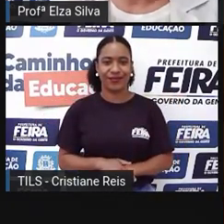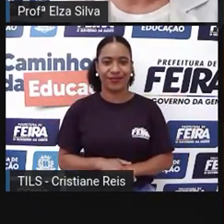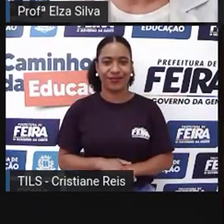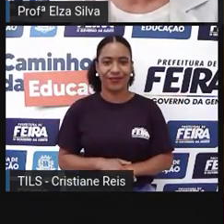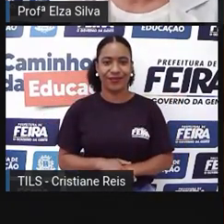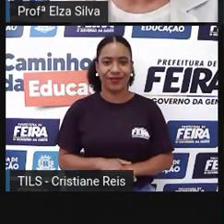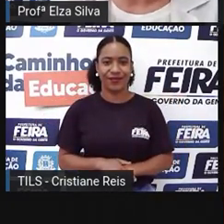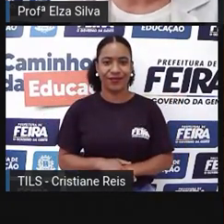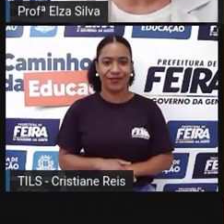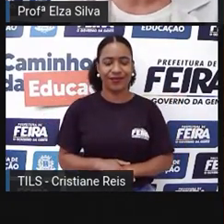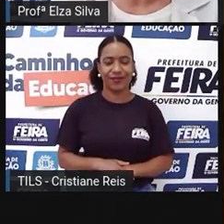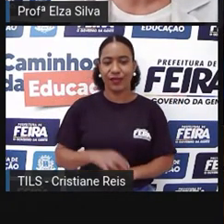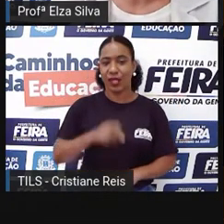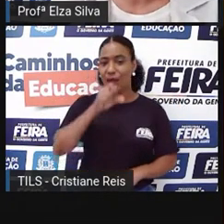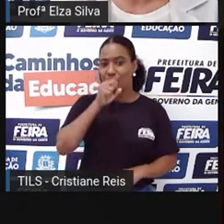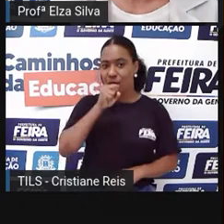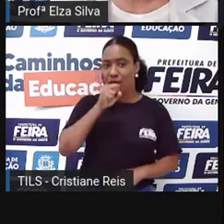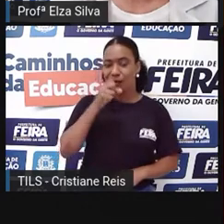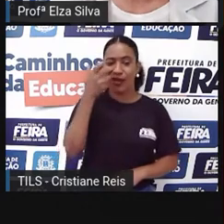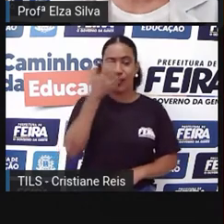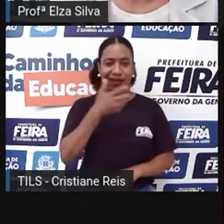singing, cantar,